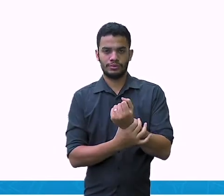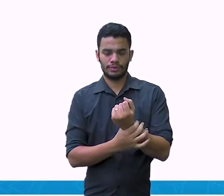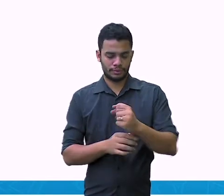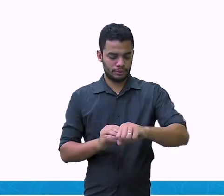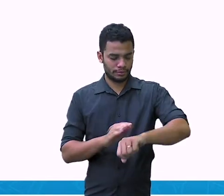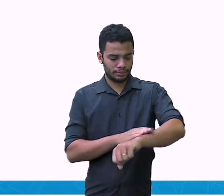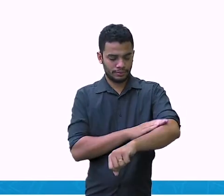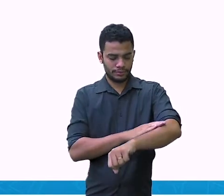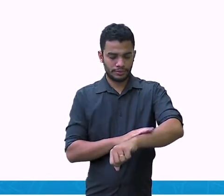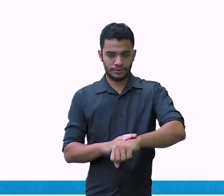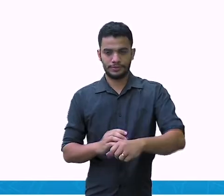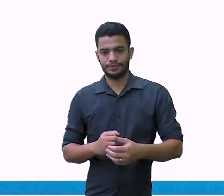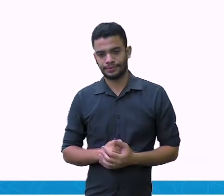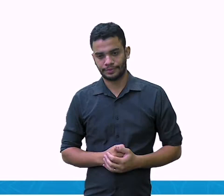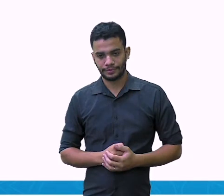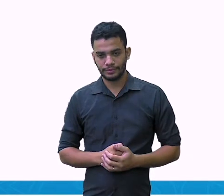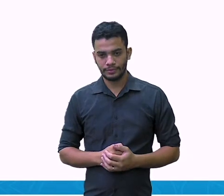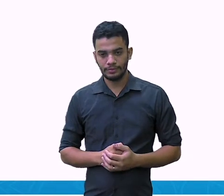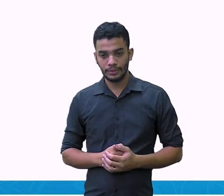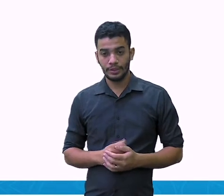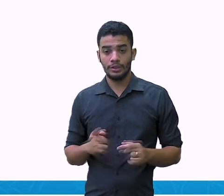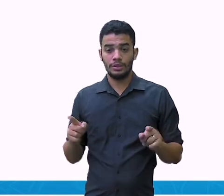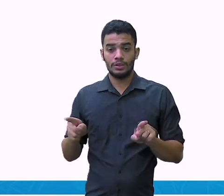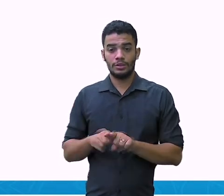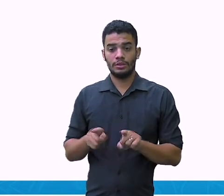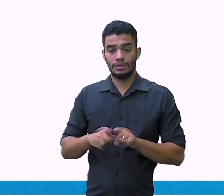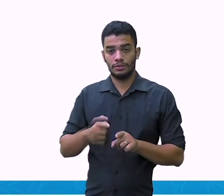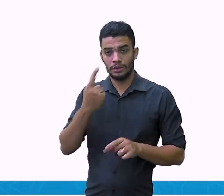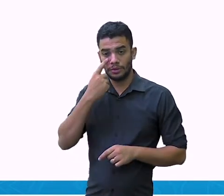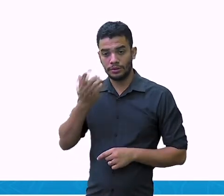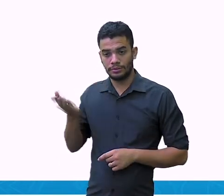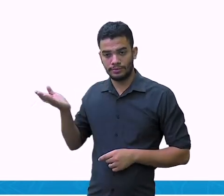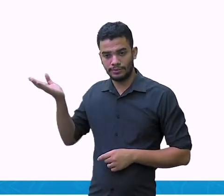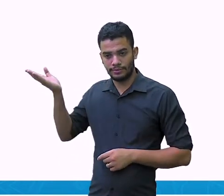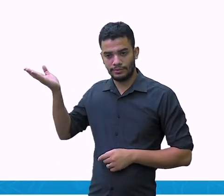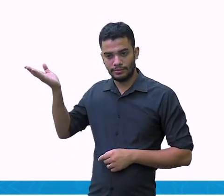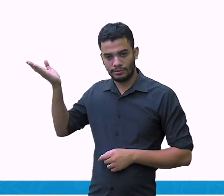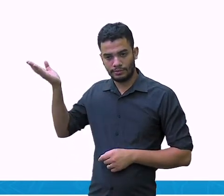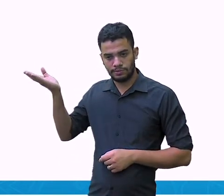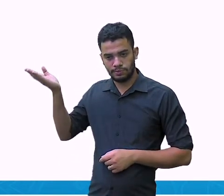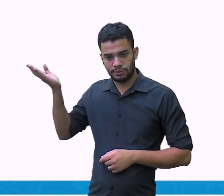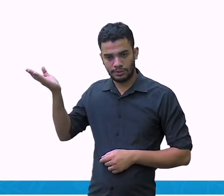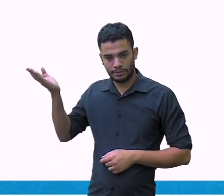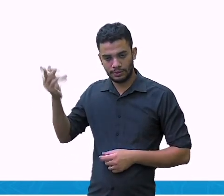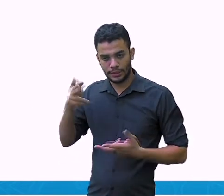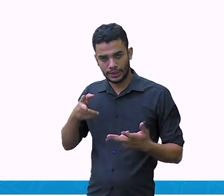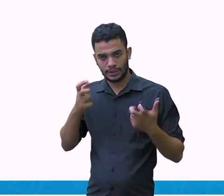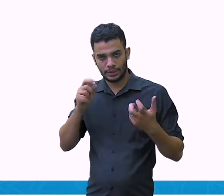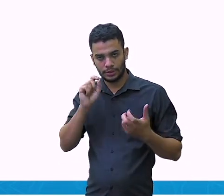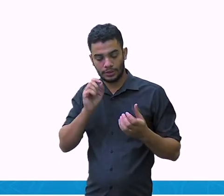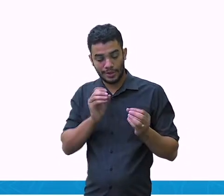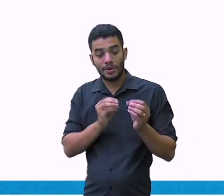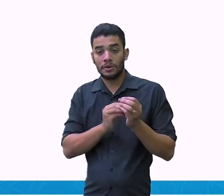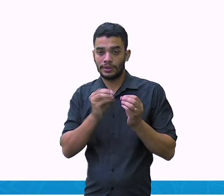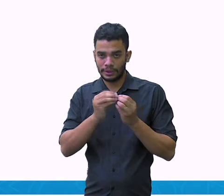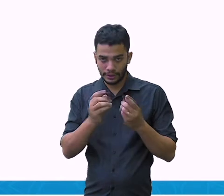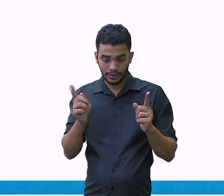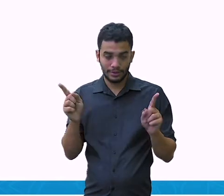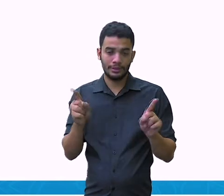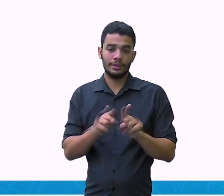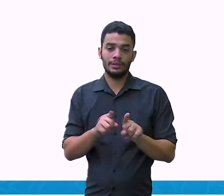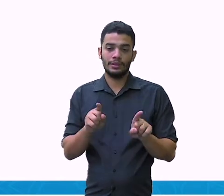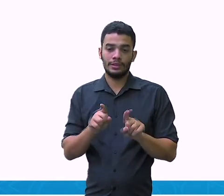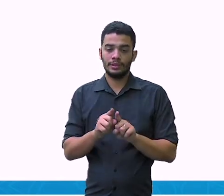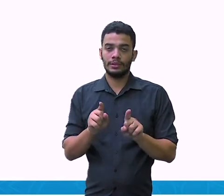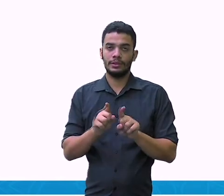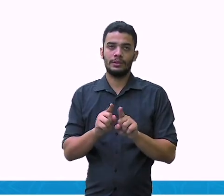Aqui deste lado, a gente tem um leucócito. O leucócito também é uma célula que